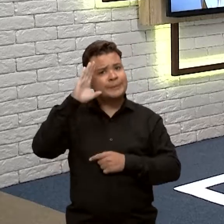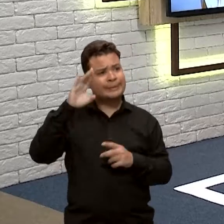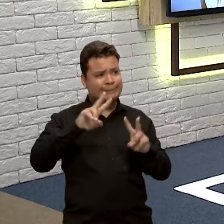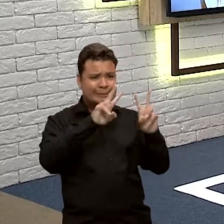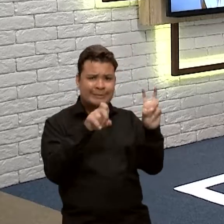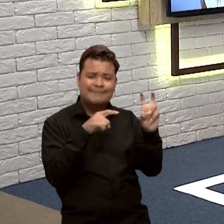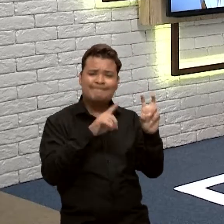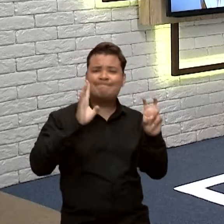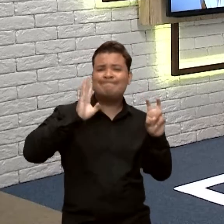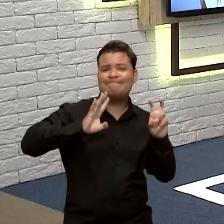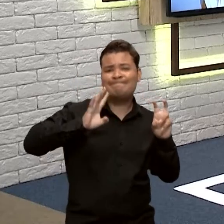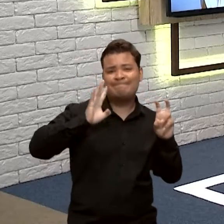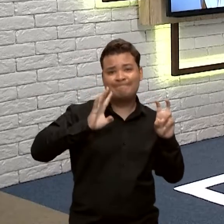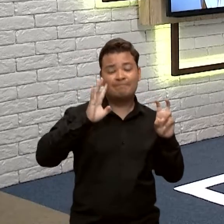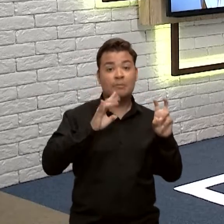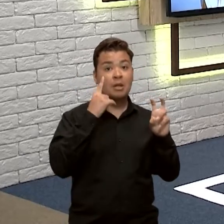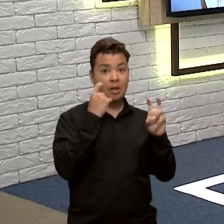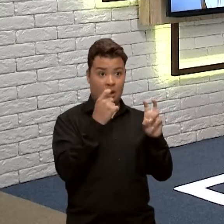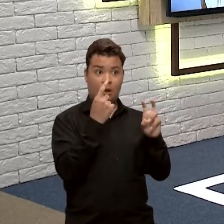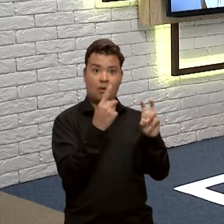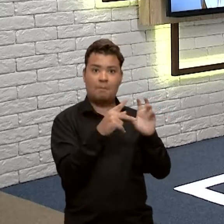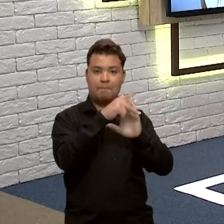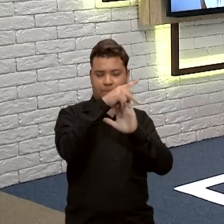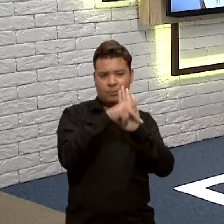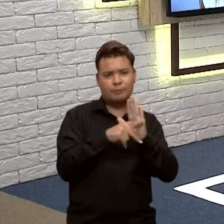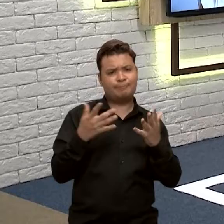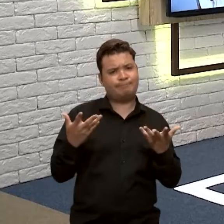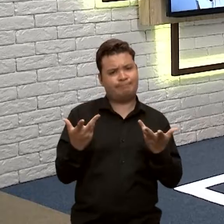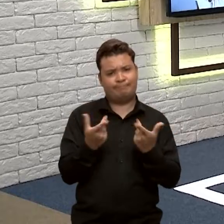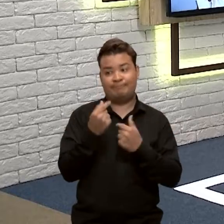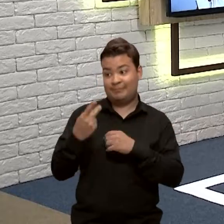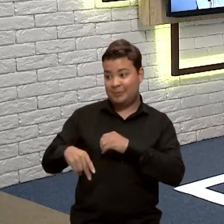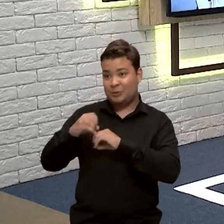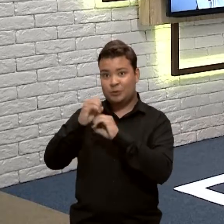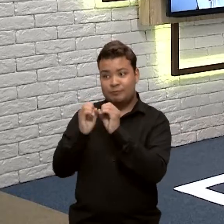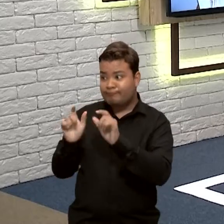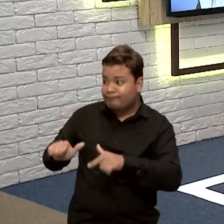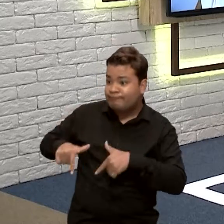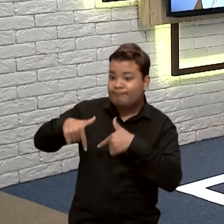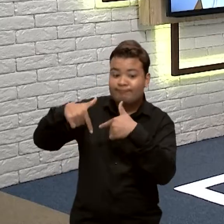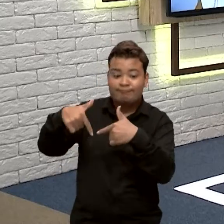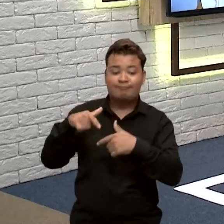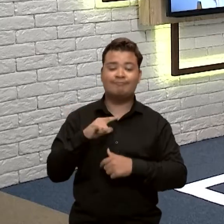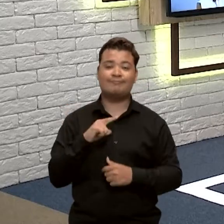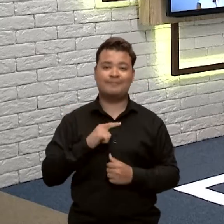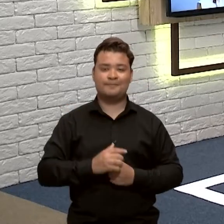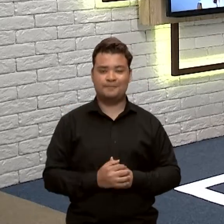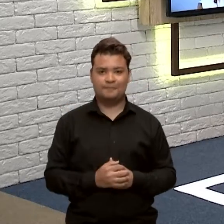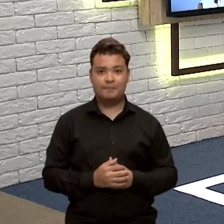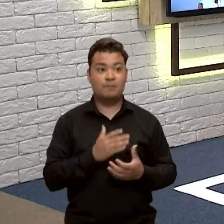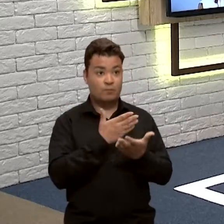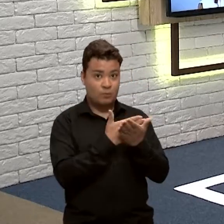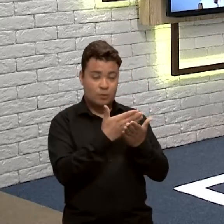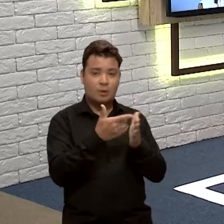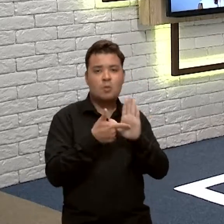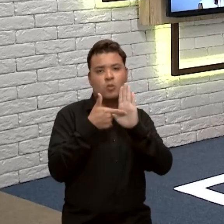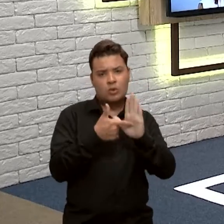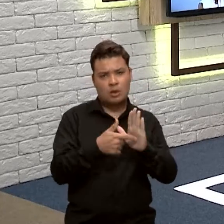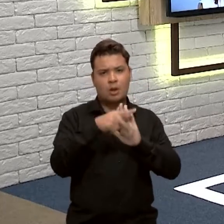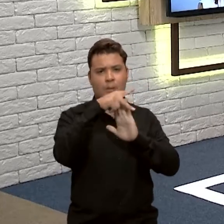tão interessante desse projeto fantástico que está sendo promovido aqui pela UFG. Para começar, a gente vai falar do projeto